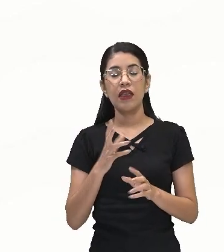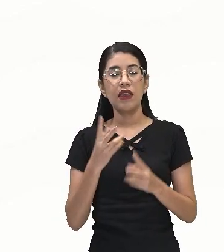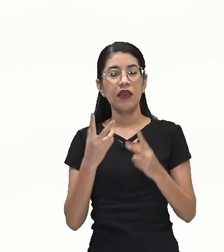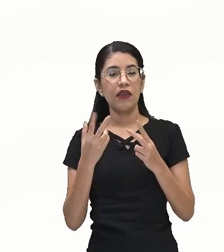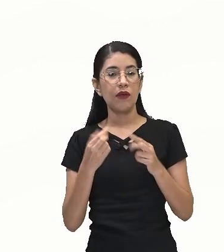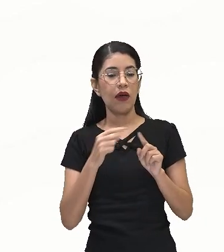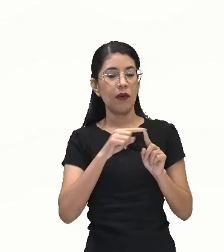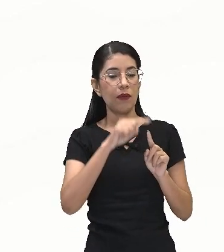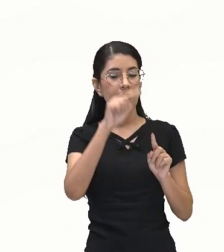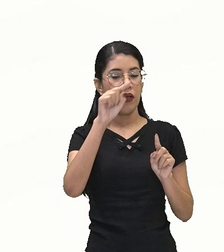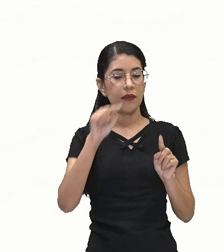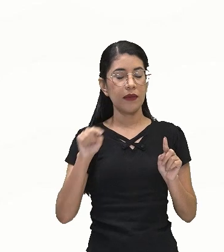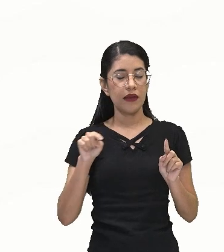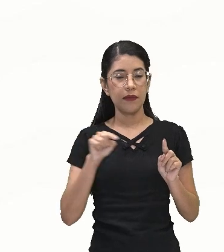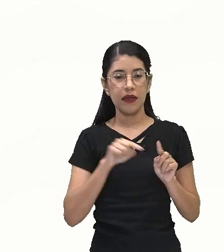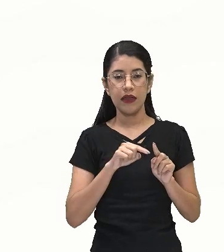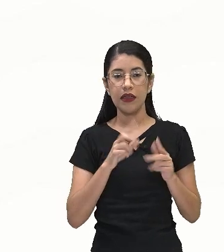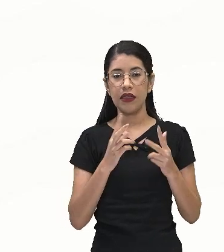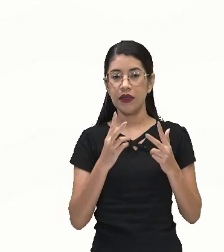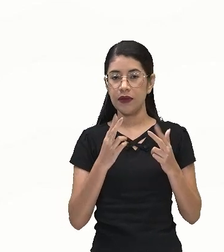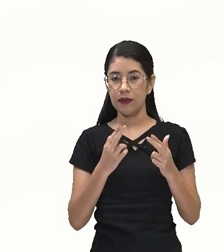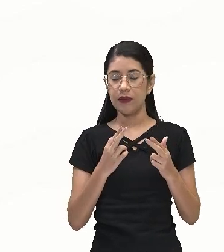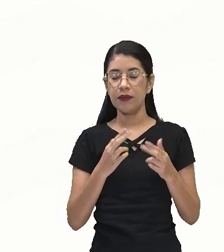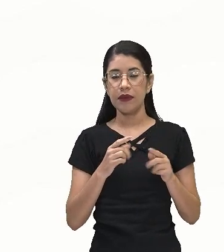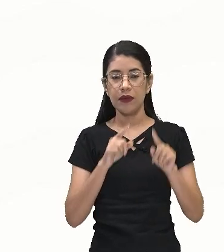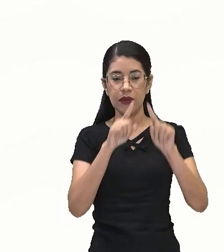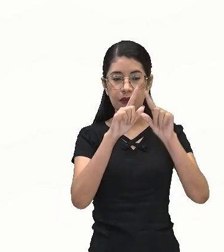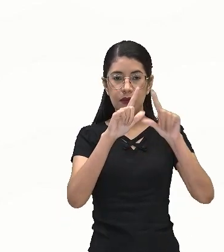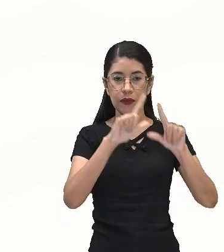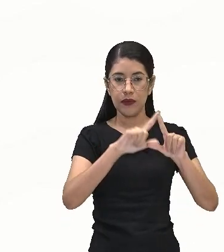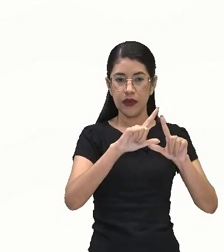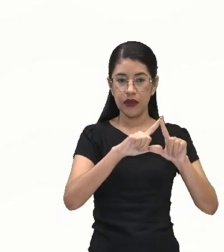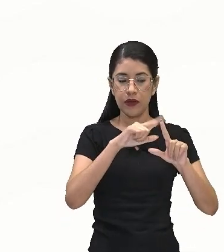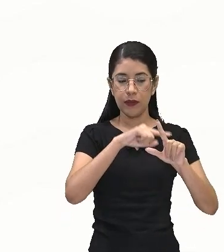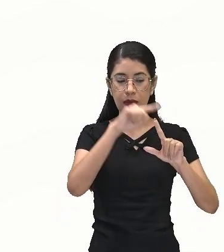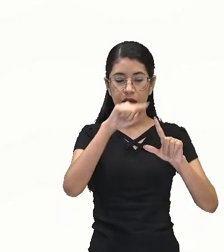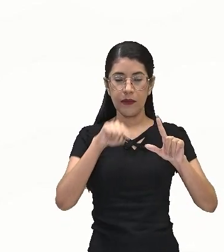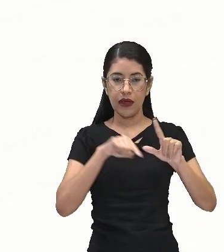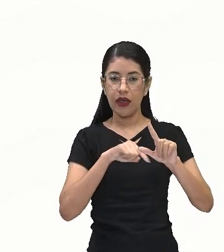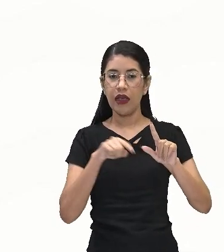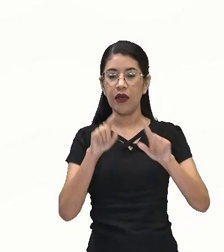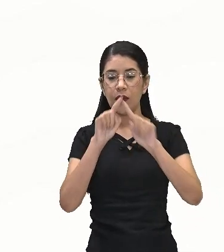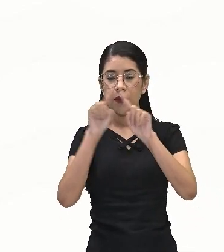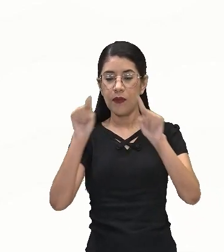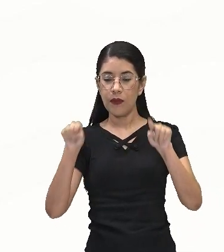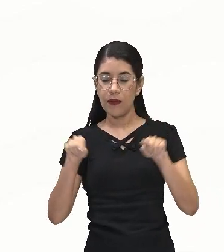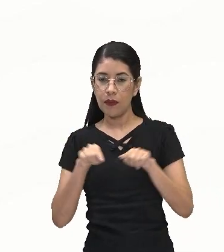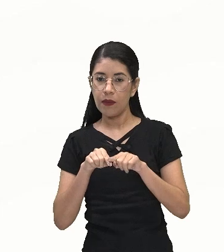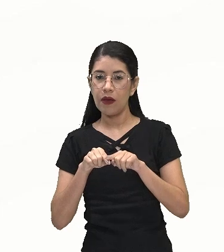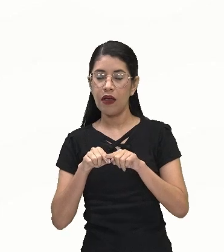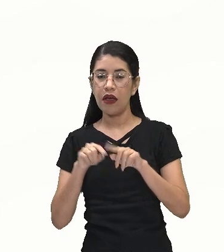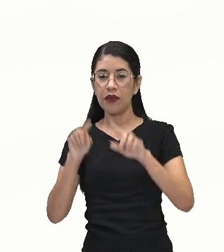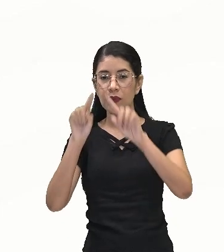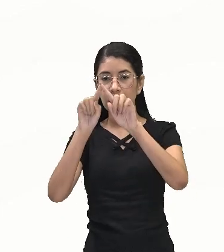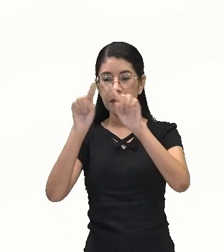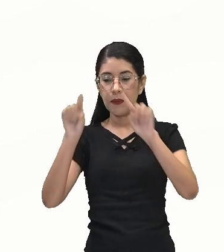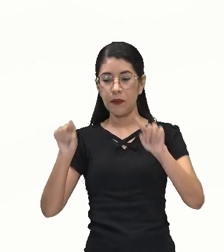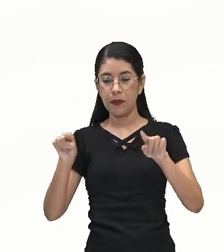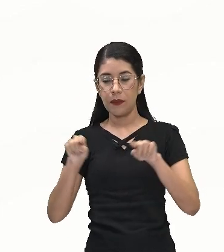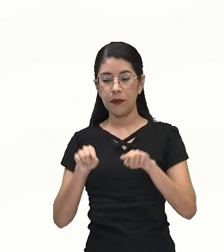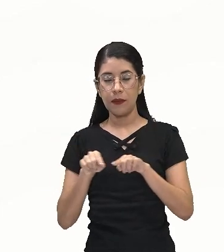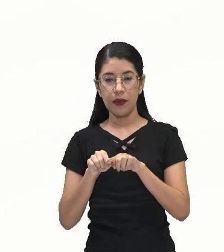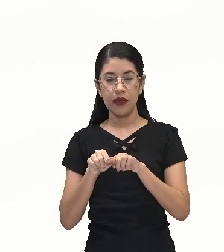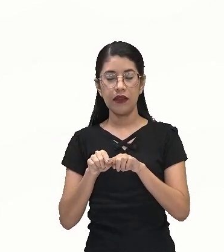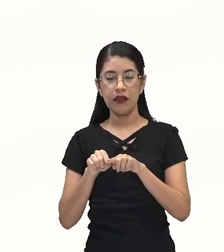de lado. Então, aqui nós temos o triângulo equilátero, temos o quadrado, temos o pentágono regular